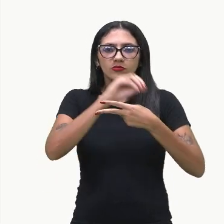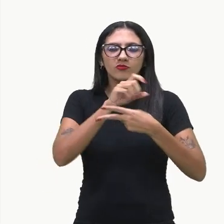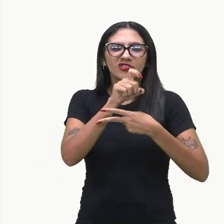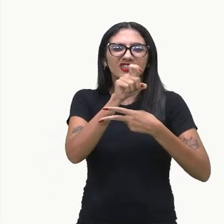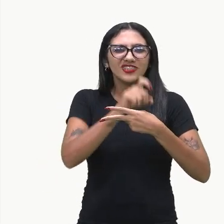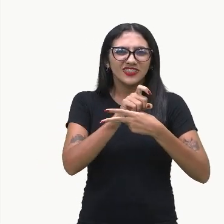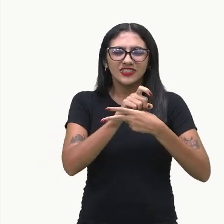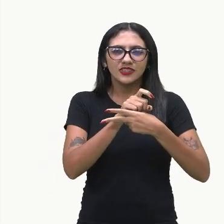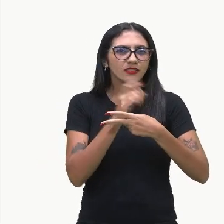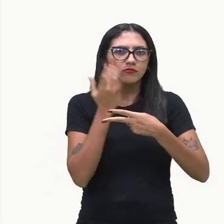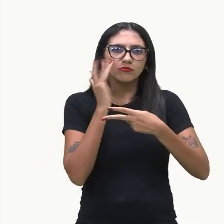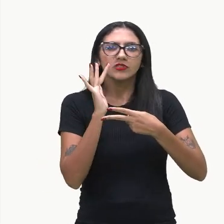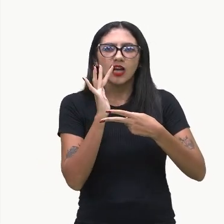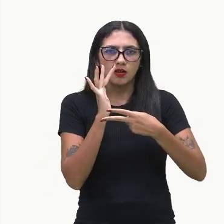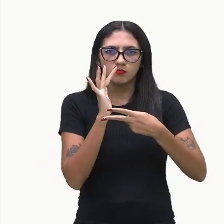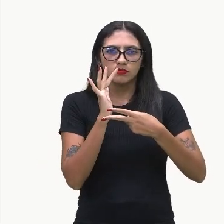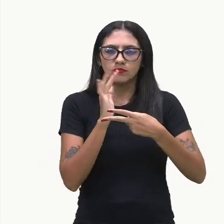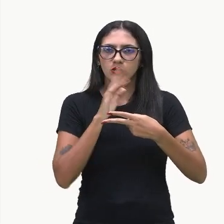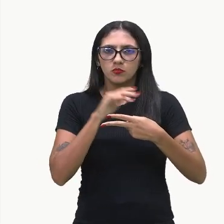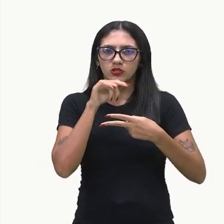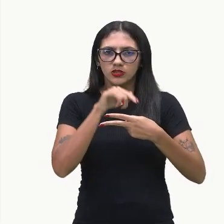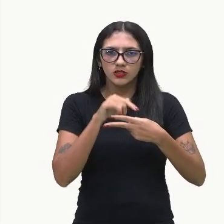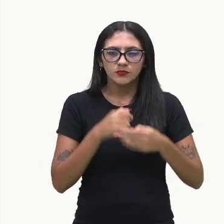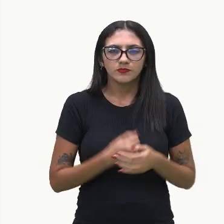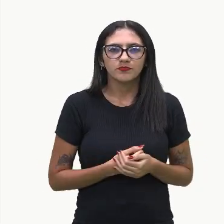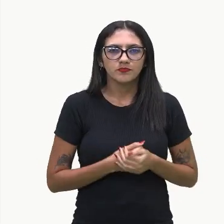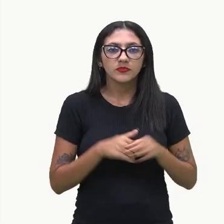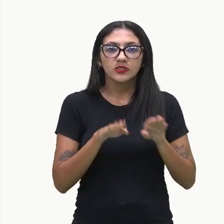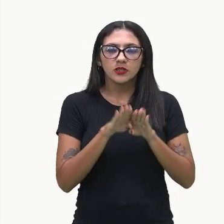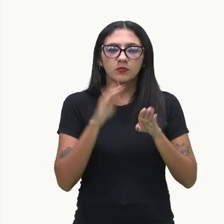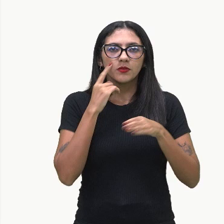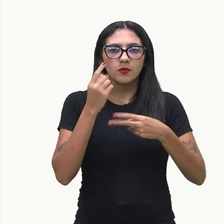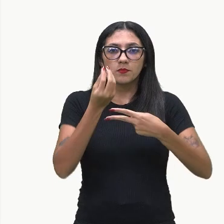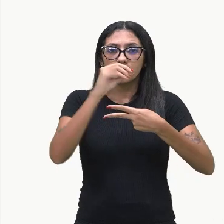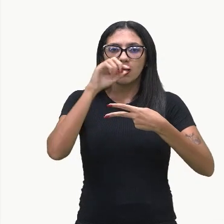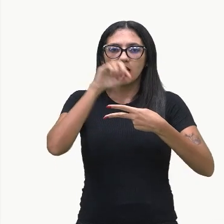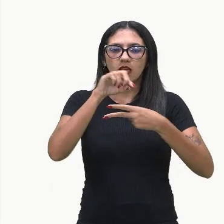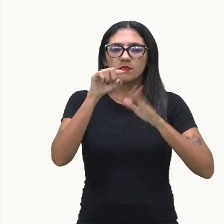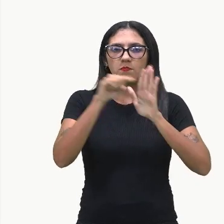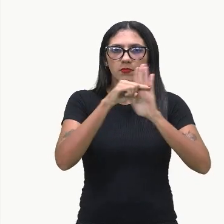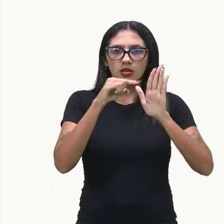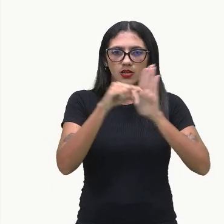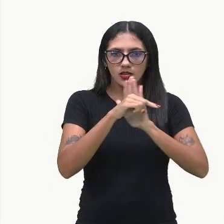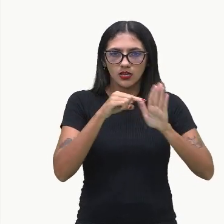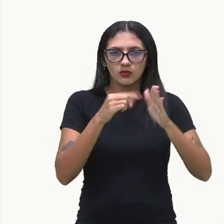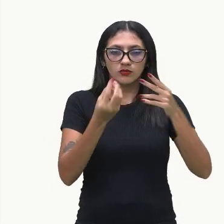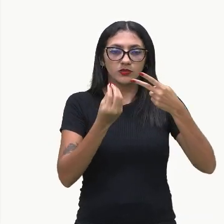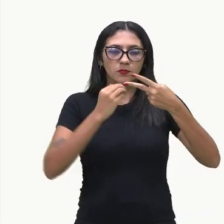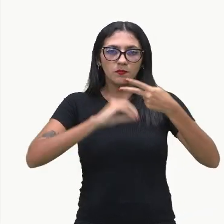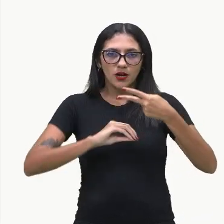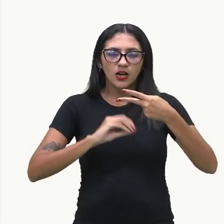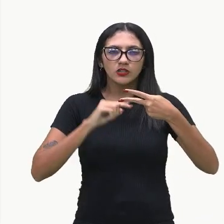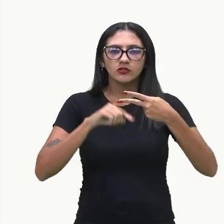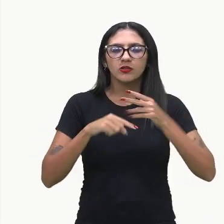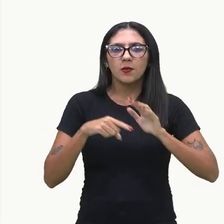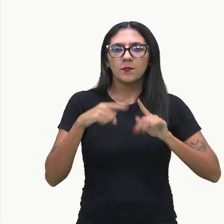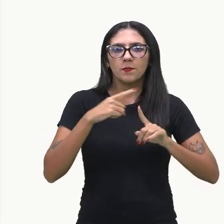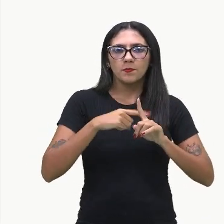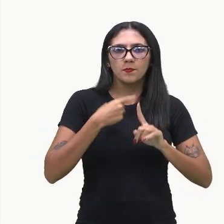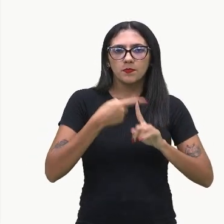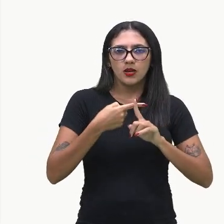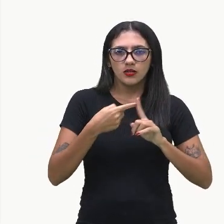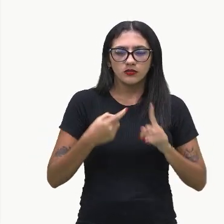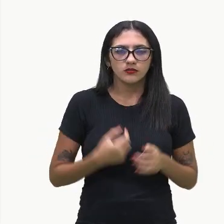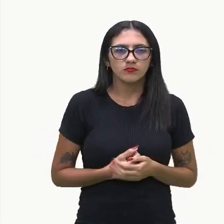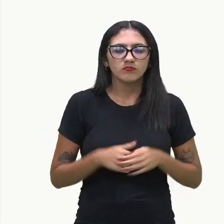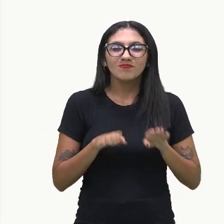e perceba que nós temos uma subtração aqui no primeiro, e nós temos aqui uma adição fora as multiplicações